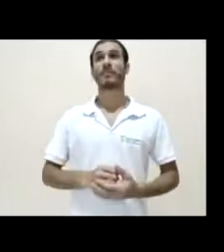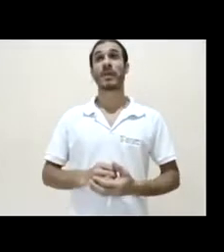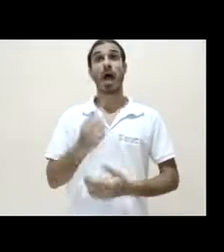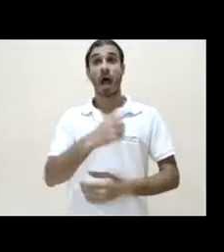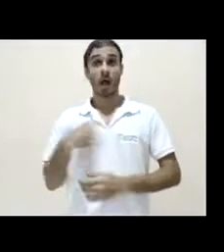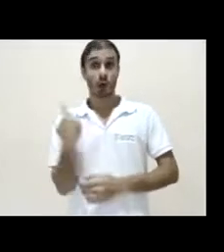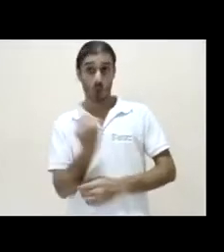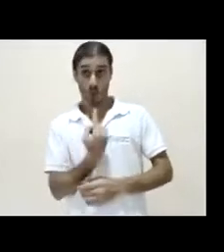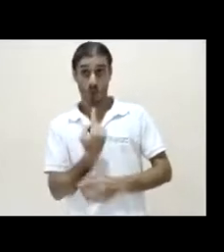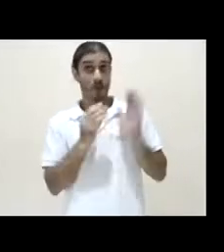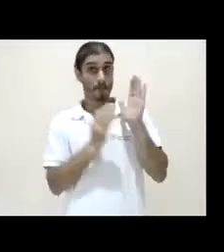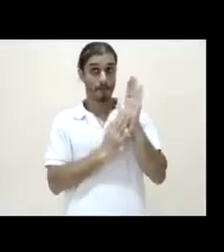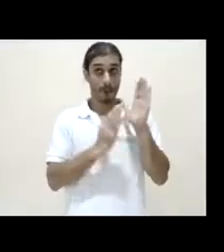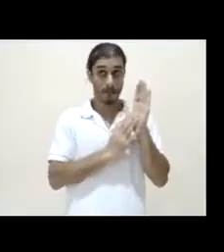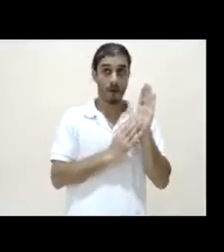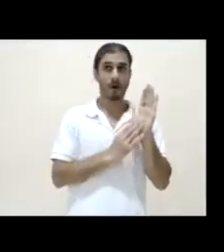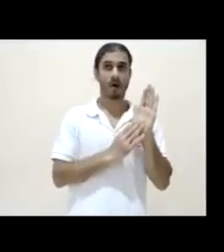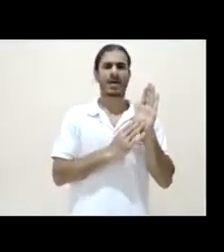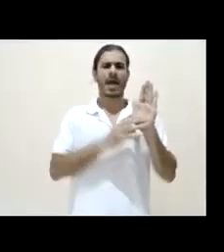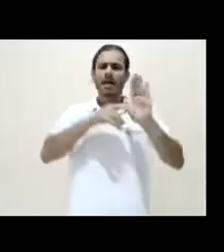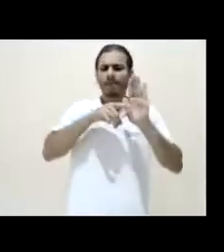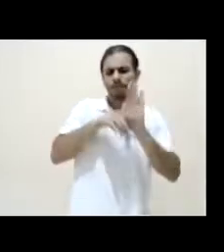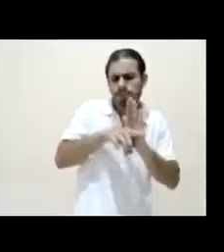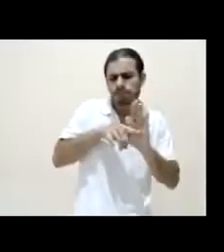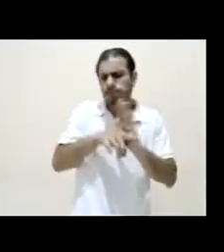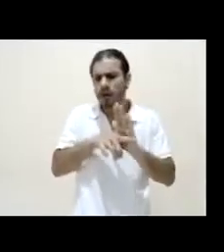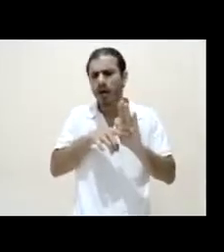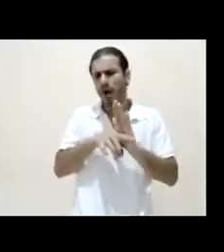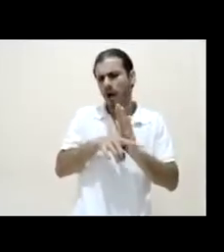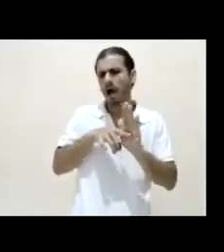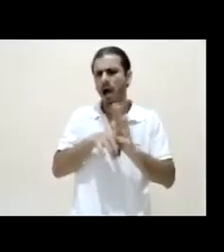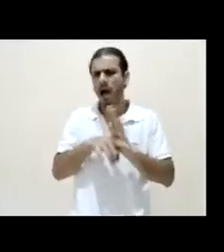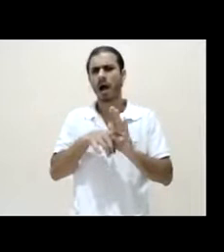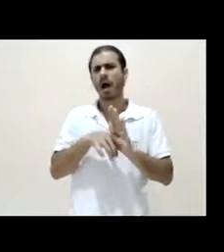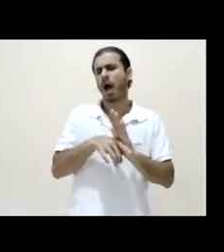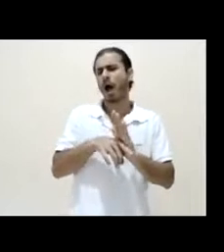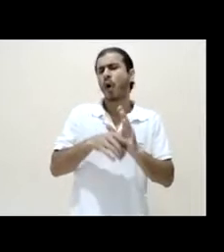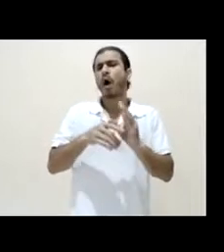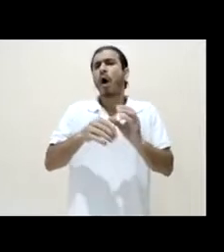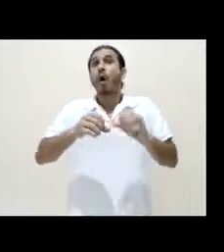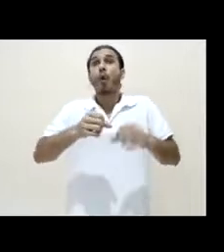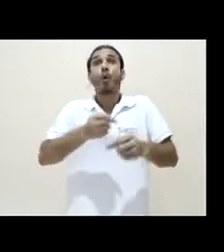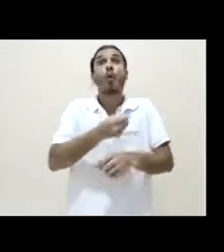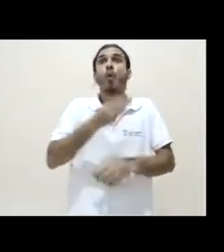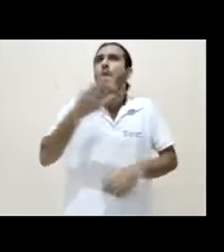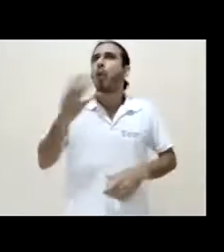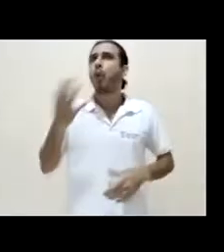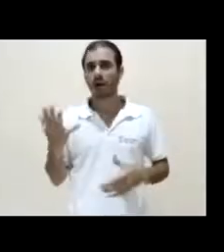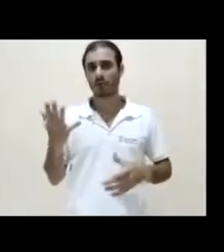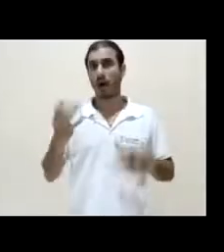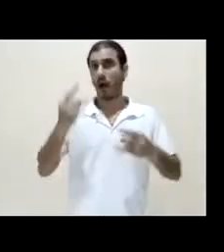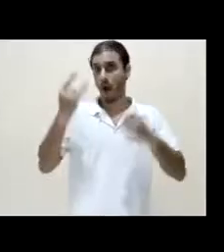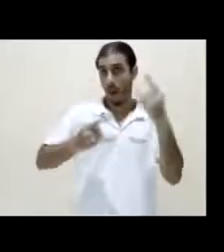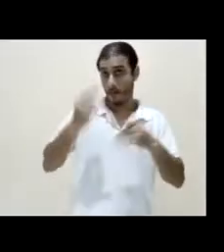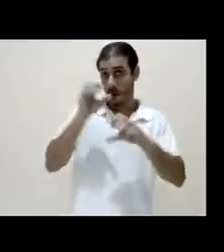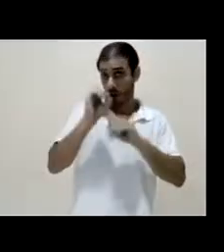como a robótica educacional pode contribuir para facilitar e potencializar a prática dos professores da área de conhecimento de ciência da natureza